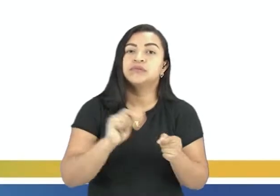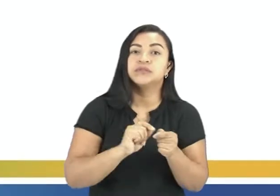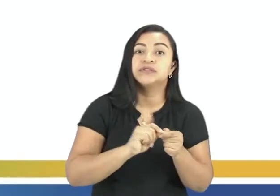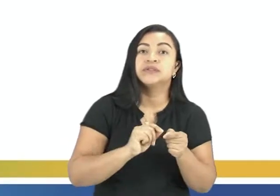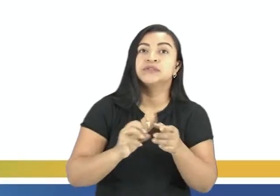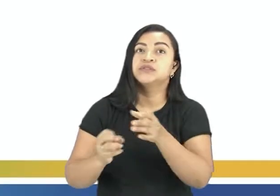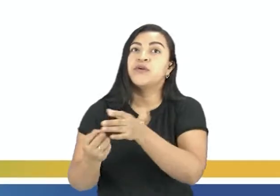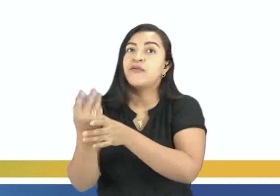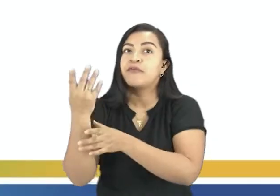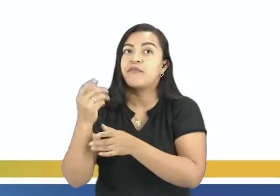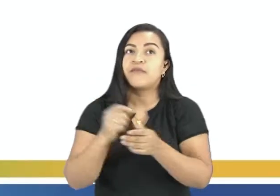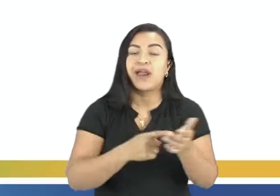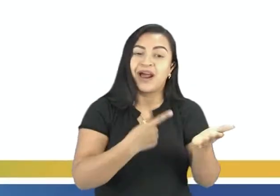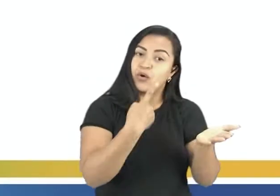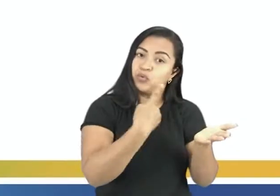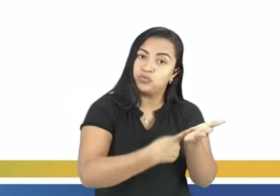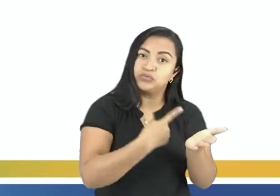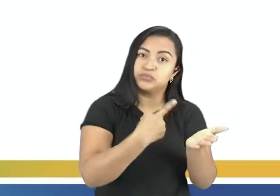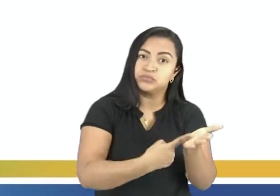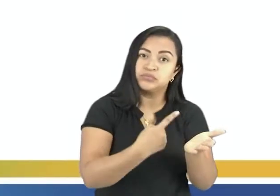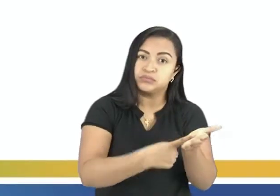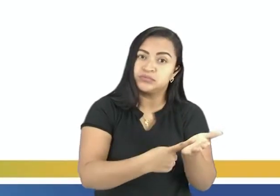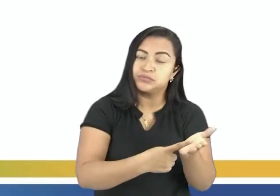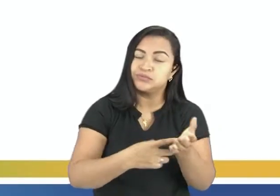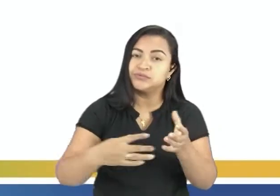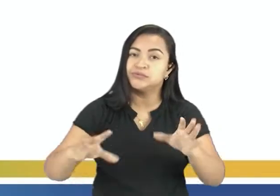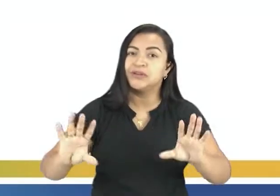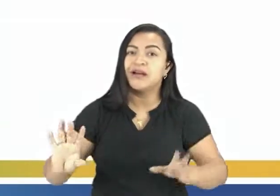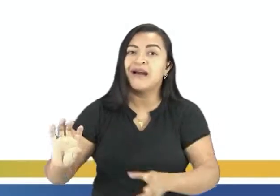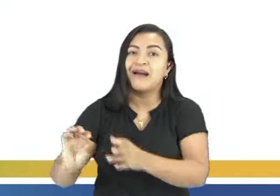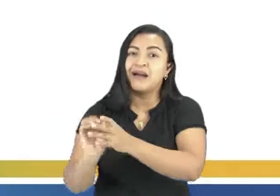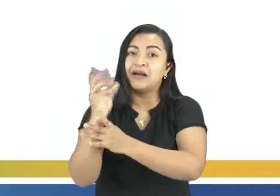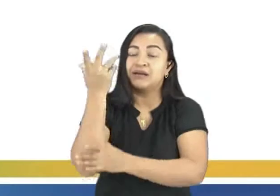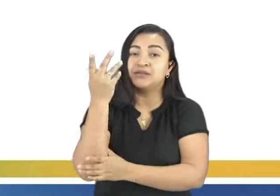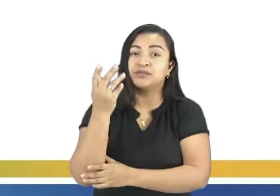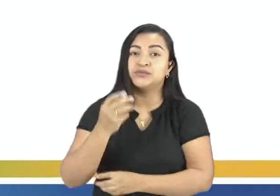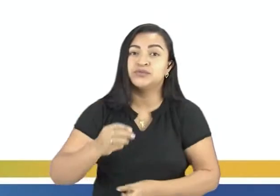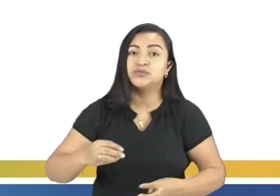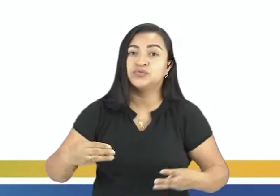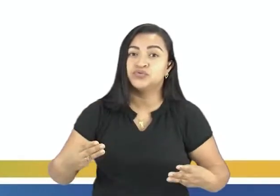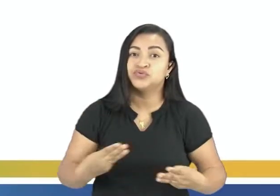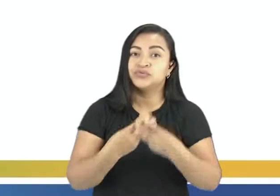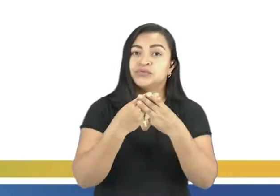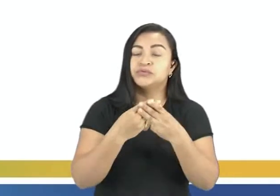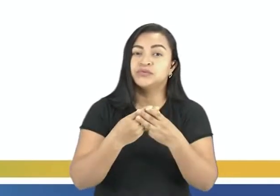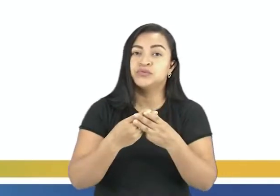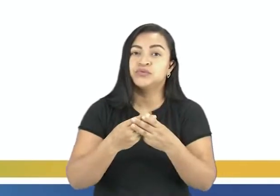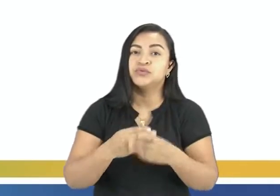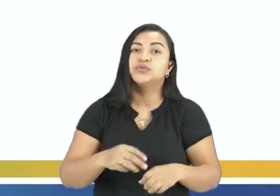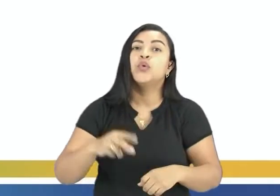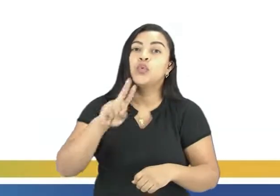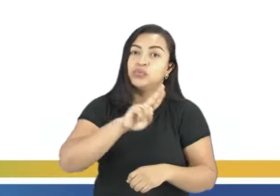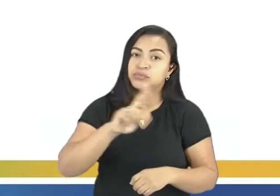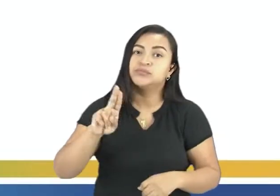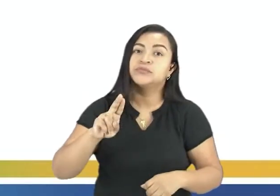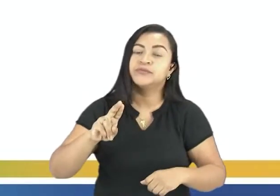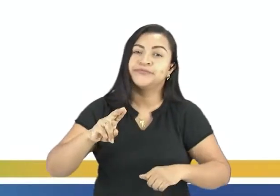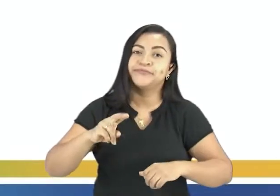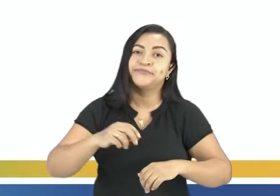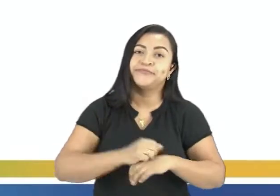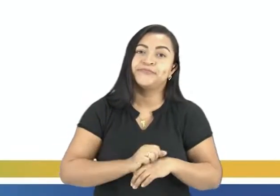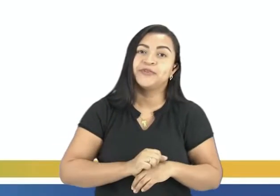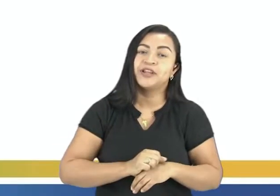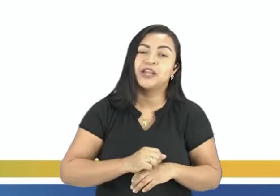através de ações diretas em favor dos judeus, um Estado chamado de Israel, na Terra Prometida. Só que aí